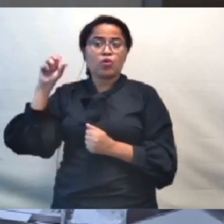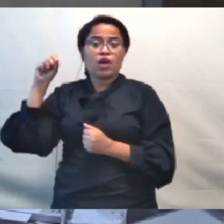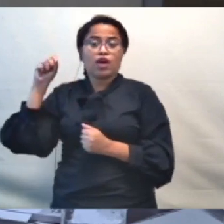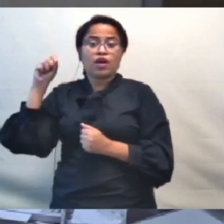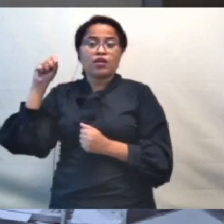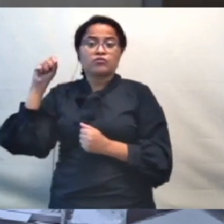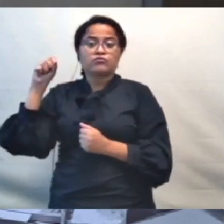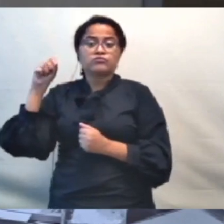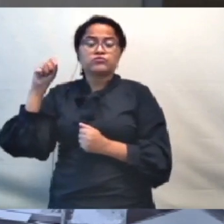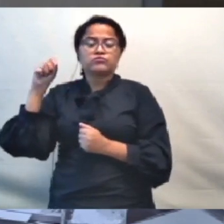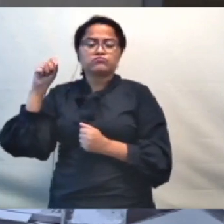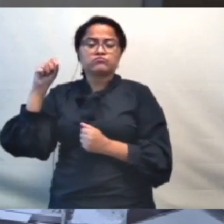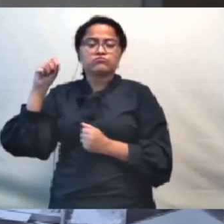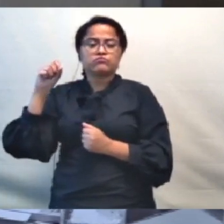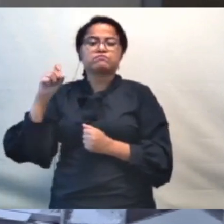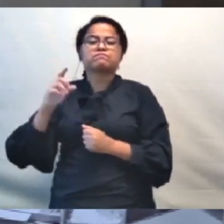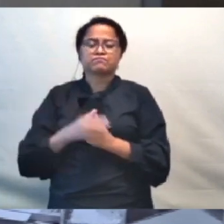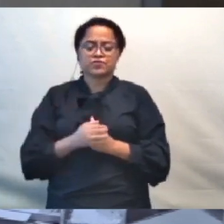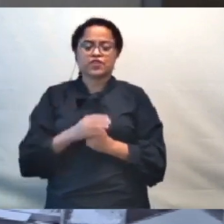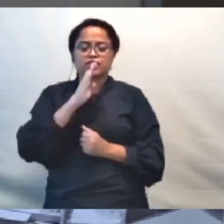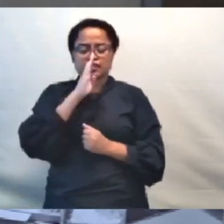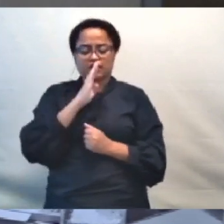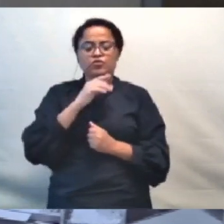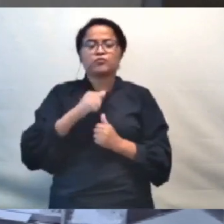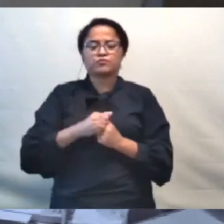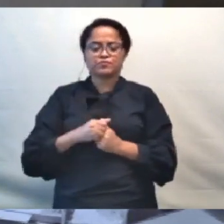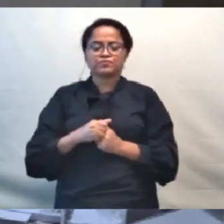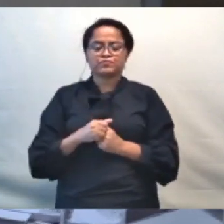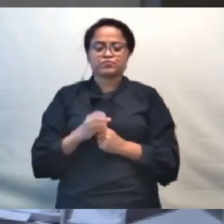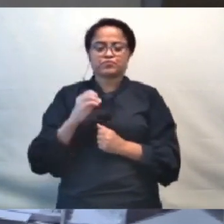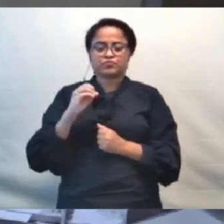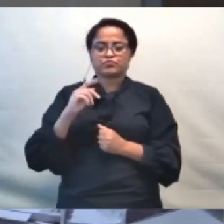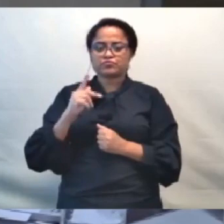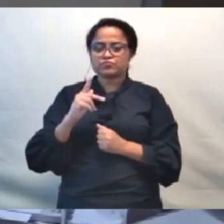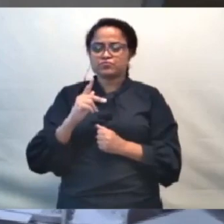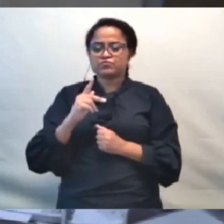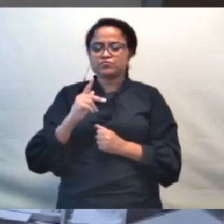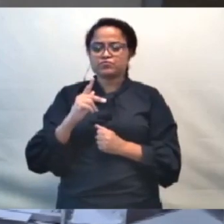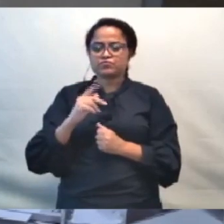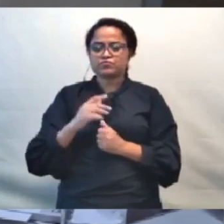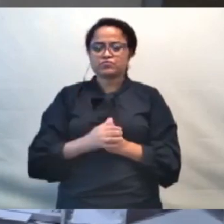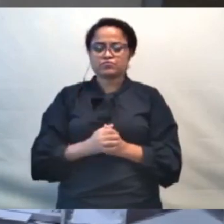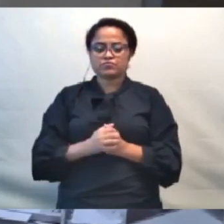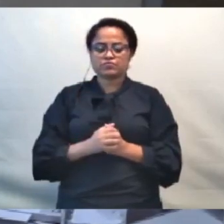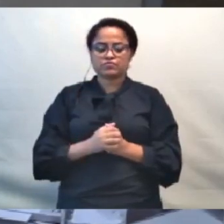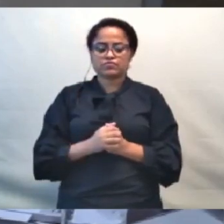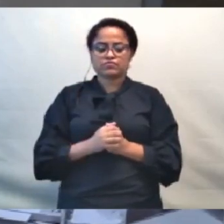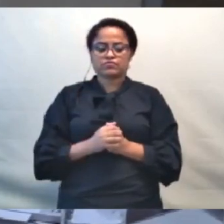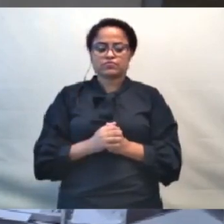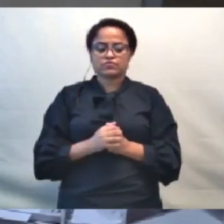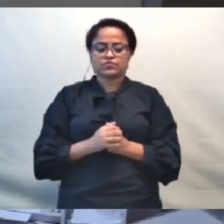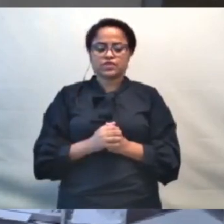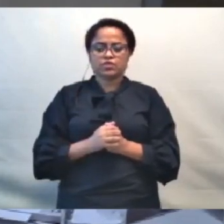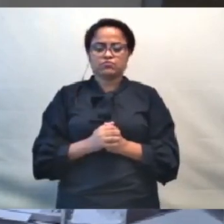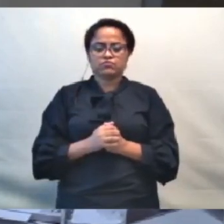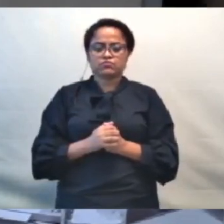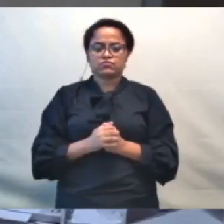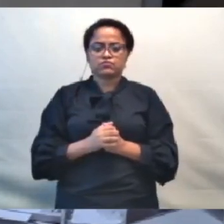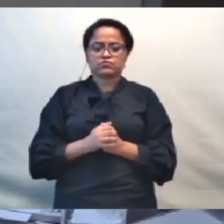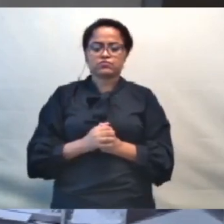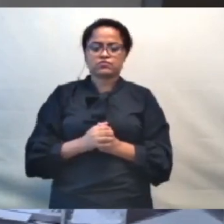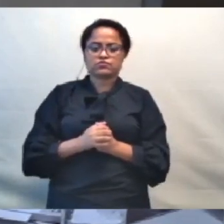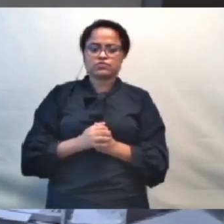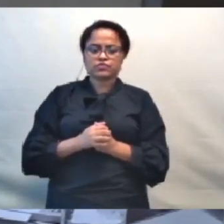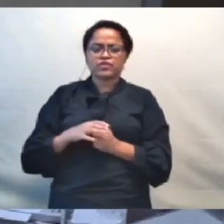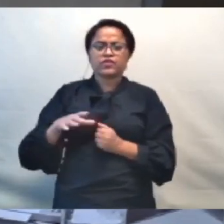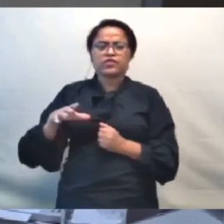Pode. Tá ok? Pode falar? Desligou? Acho que. Pode falar? Você está me ouvindo, André? Fica à